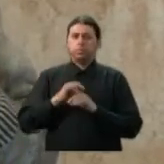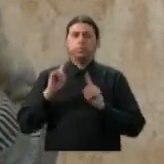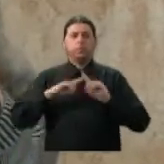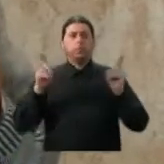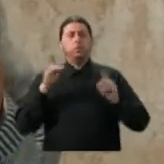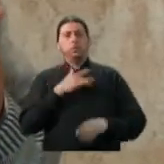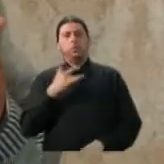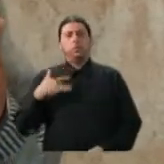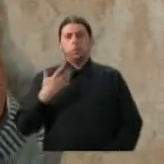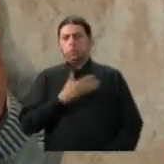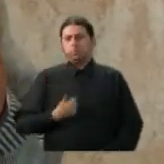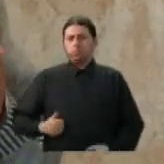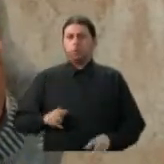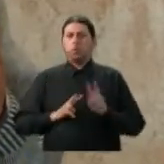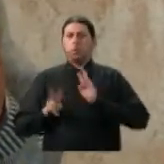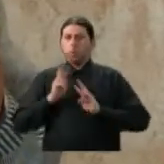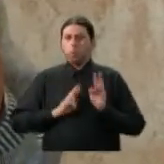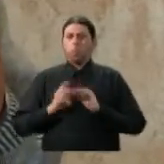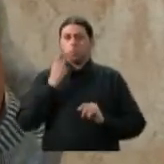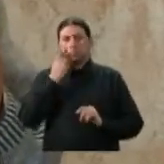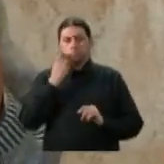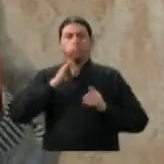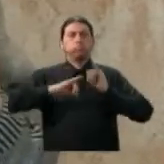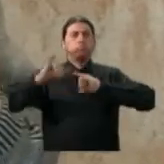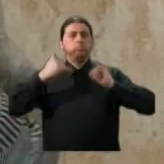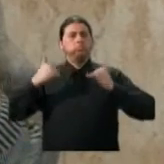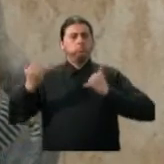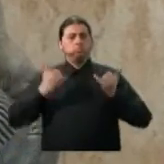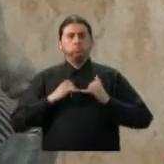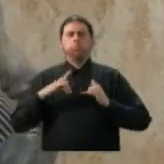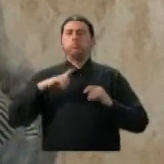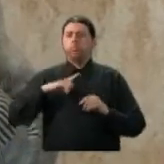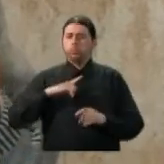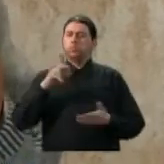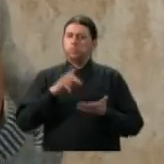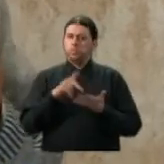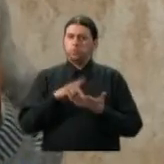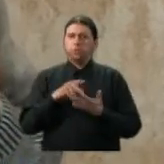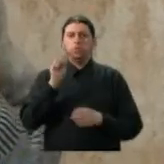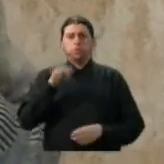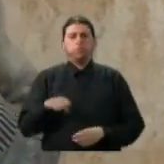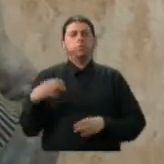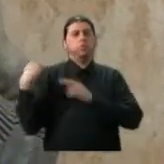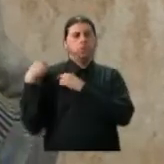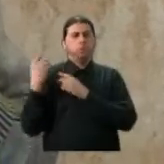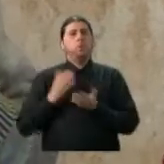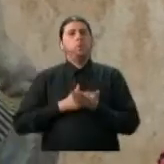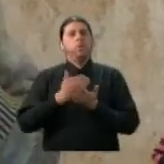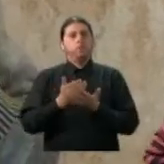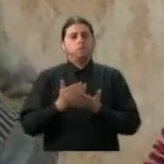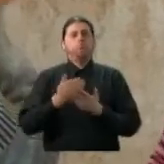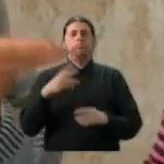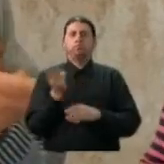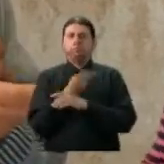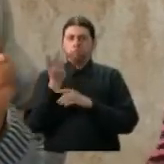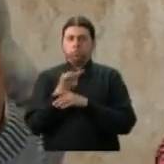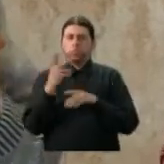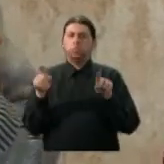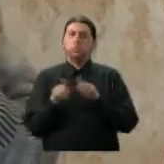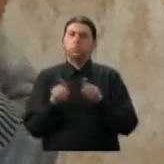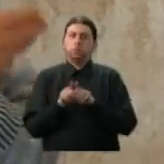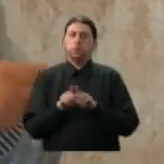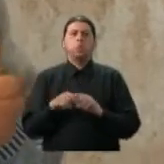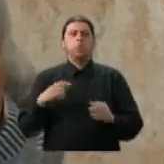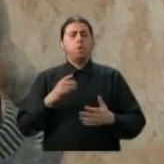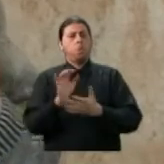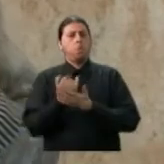saúde pública tem esse cuidado de nos alertar. Em nos alertando, sim, aí nós temos essa responsabilidade de buscar, né,